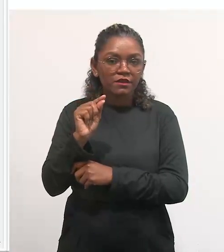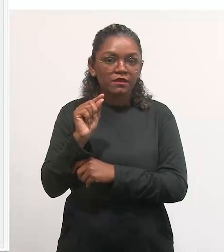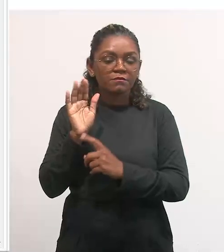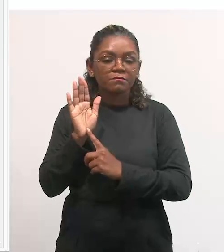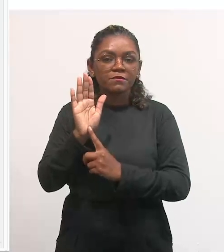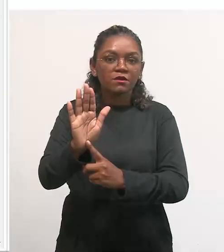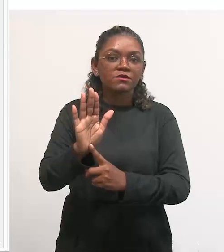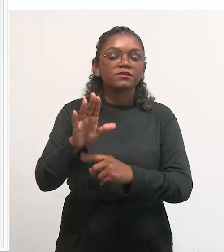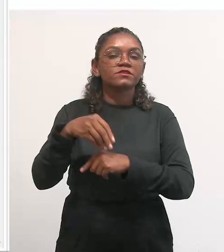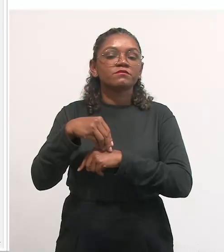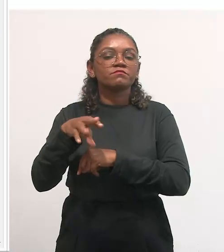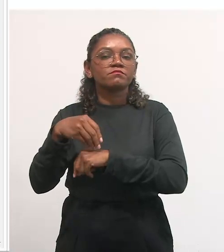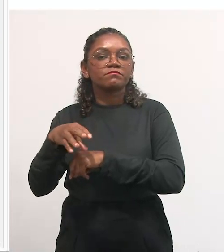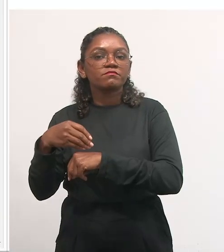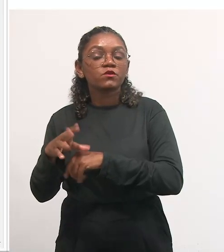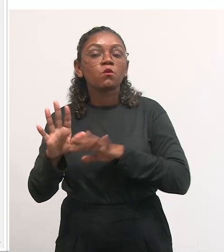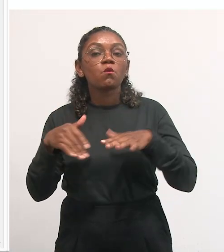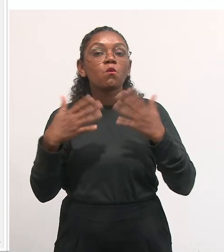currículos.